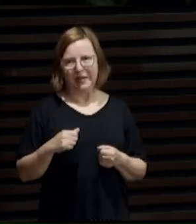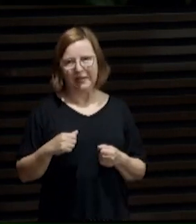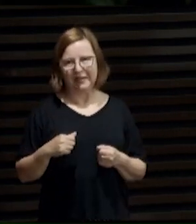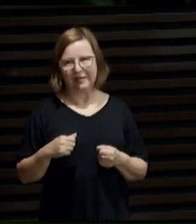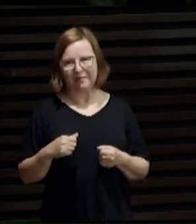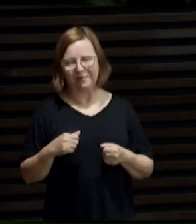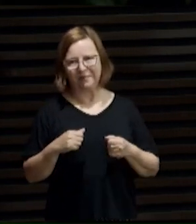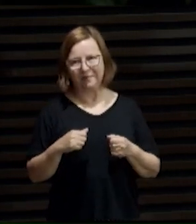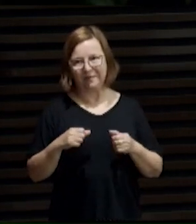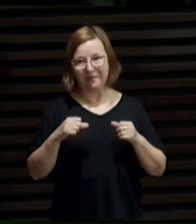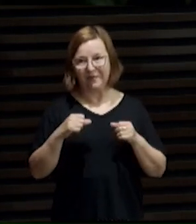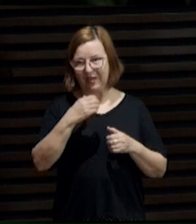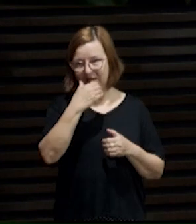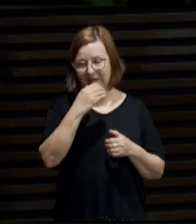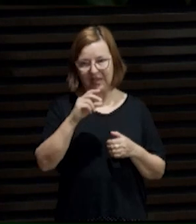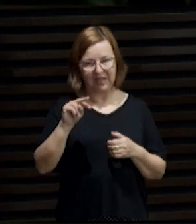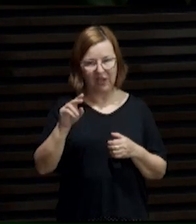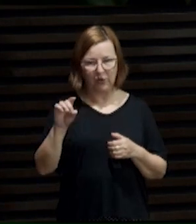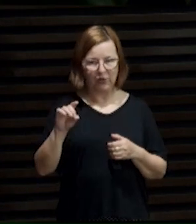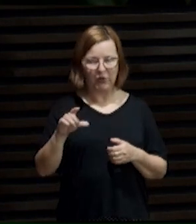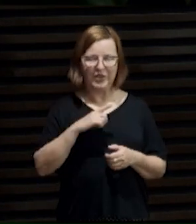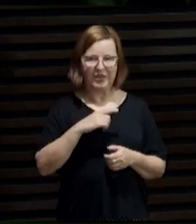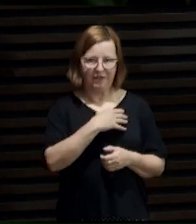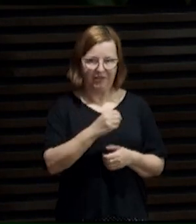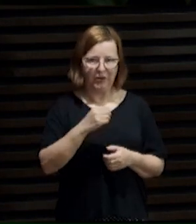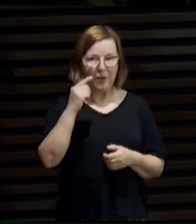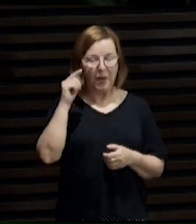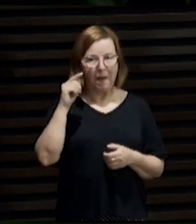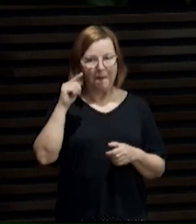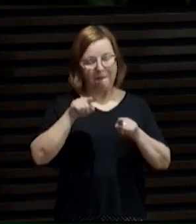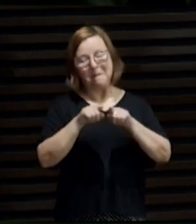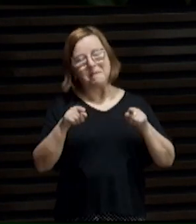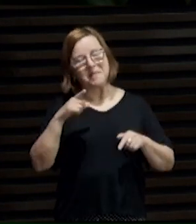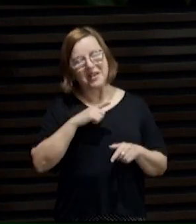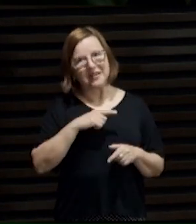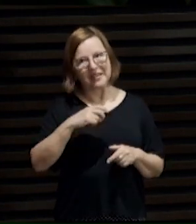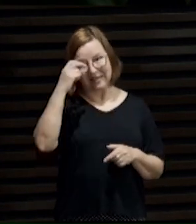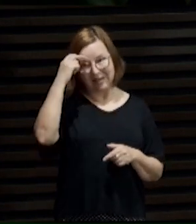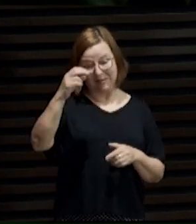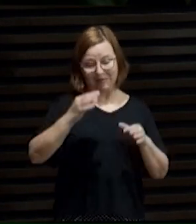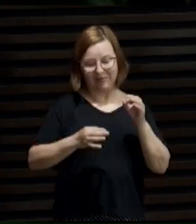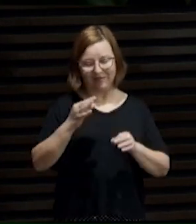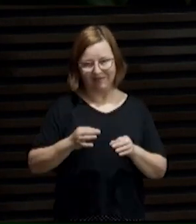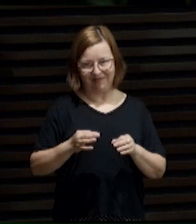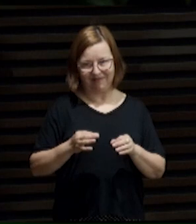videira, não só em filhos, mas também em frutos de sabedoria, justiça e boa administração.